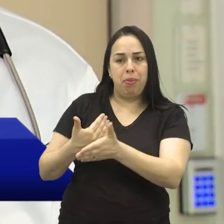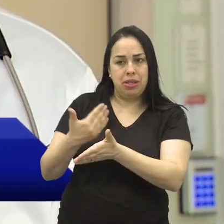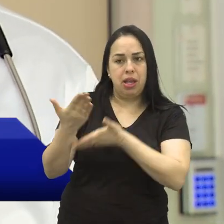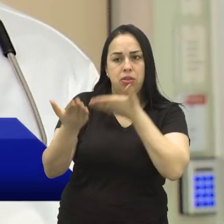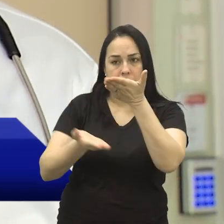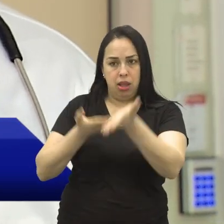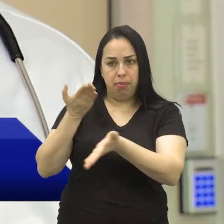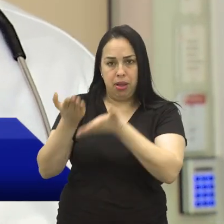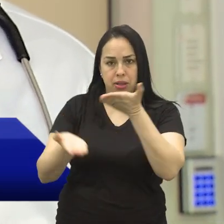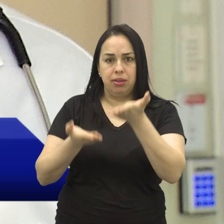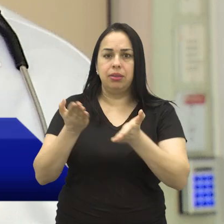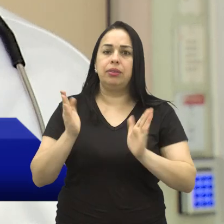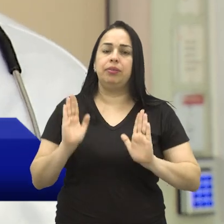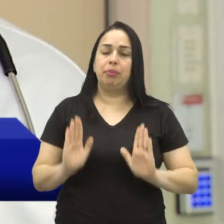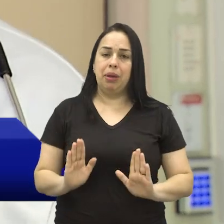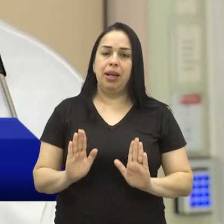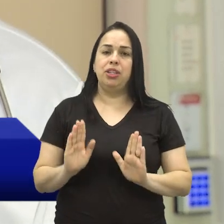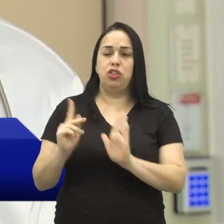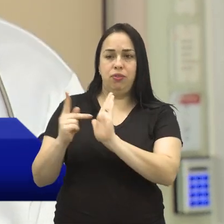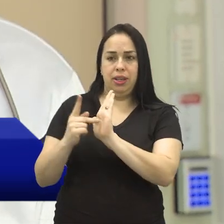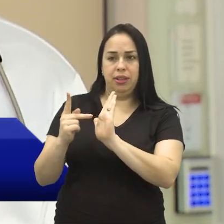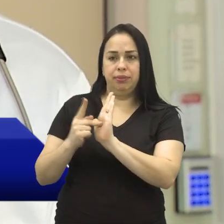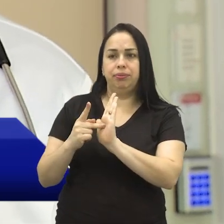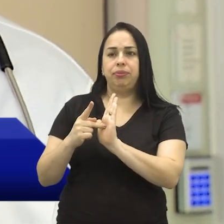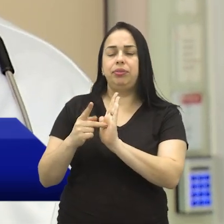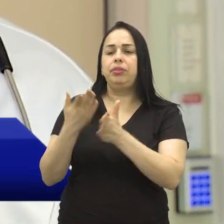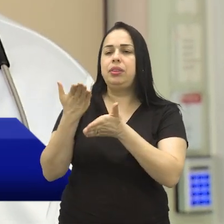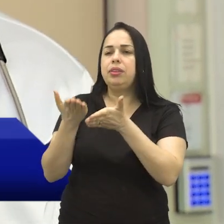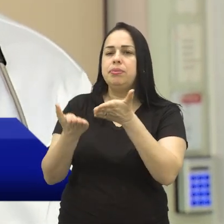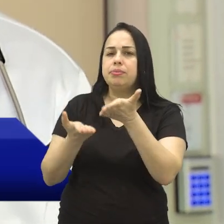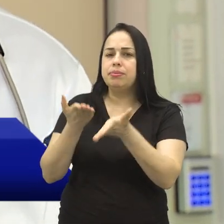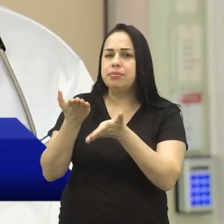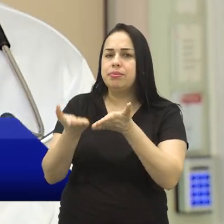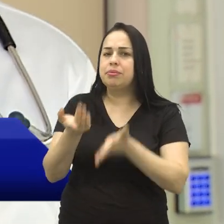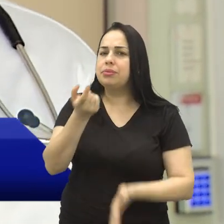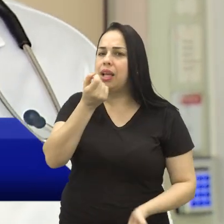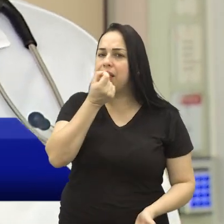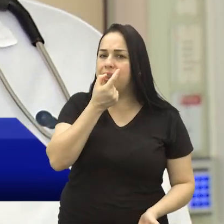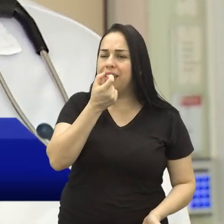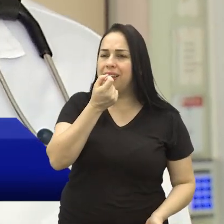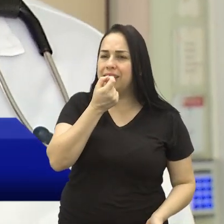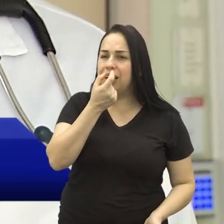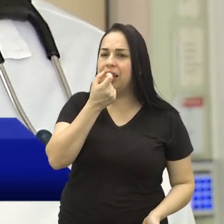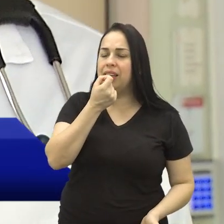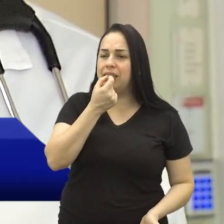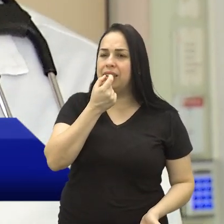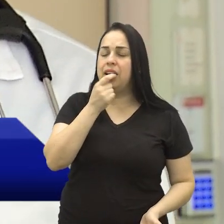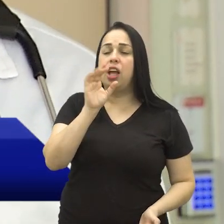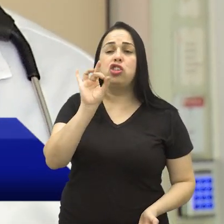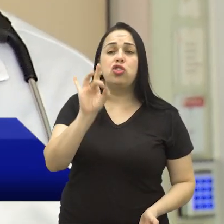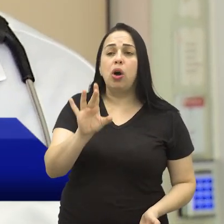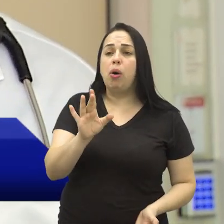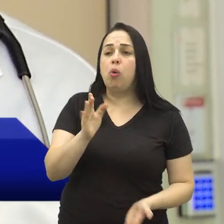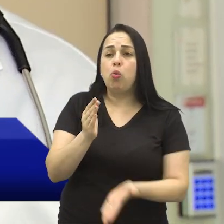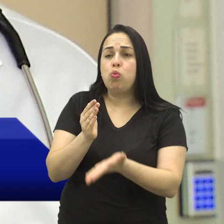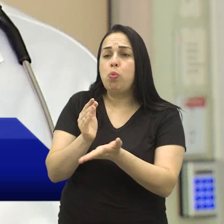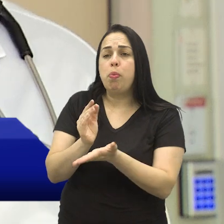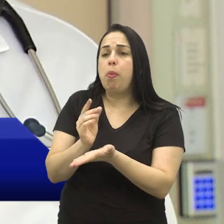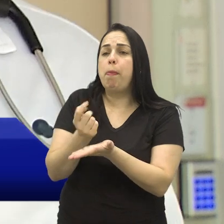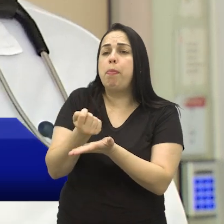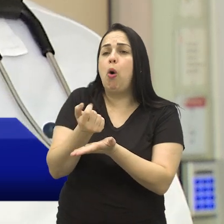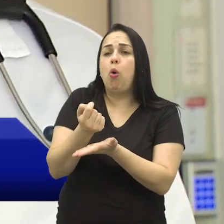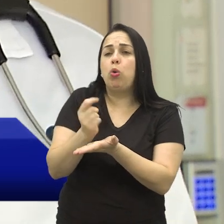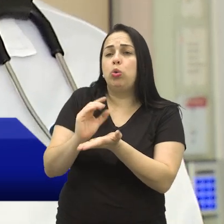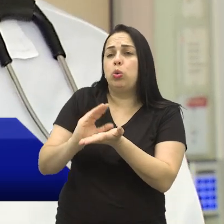não a terapia antihipertensiva. O fato é que a terapia antihipertensiva medicamentosa é uma parte apenas do tratamento. E